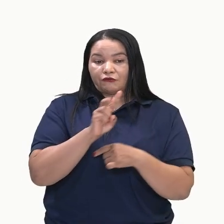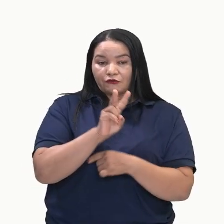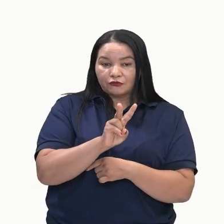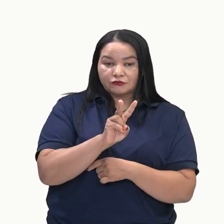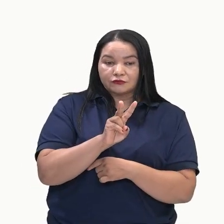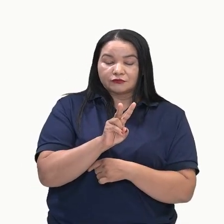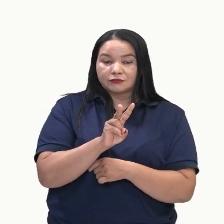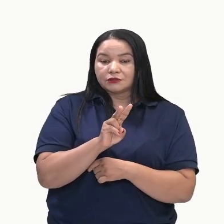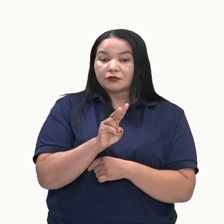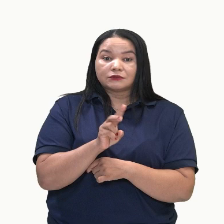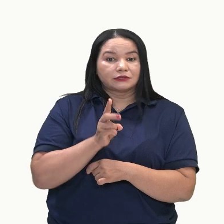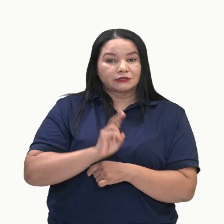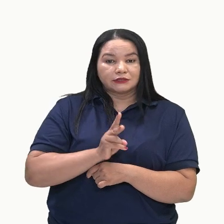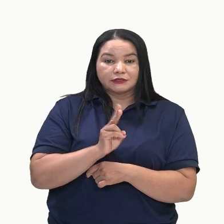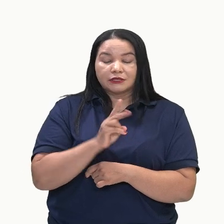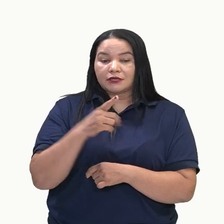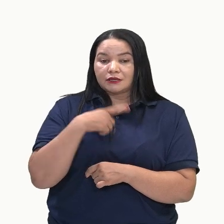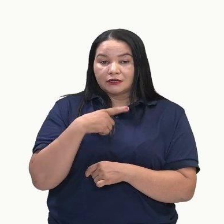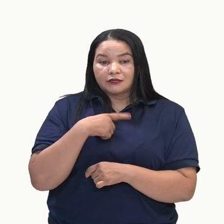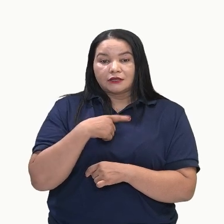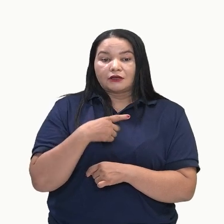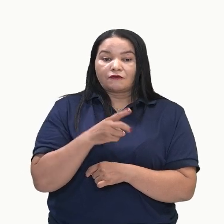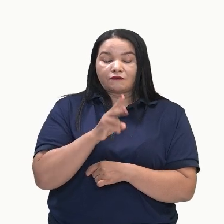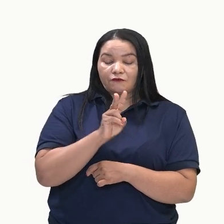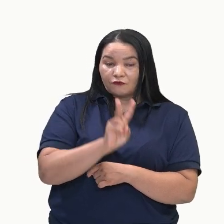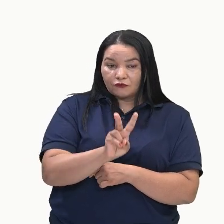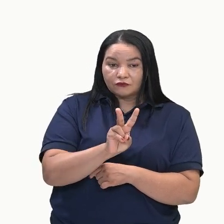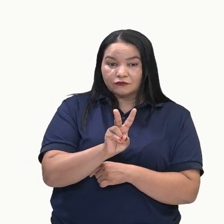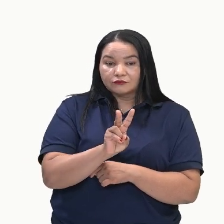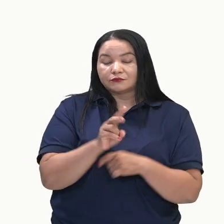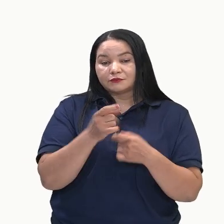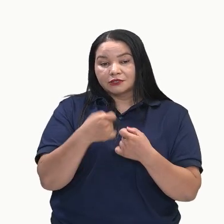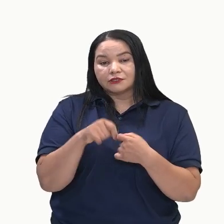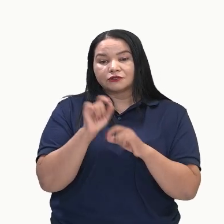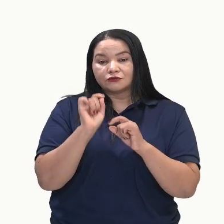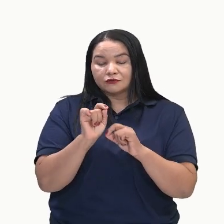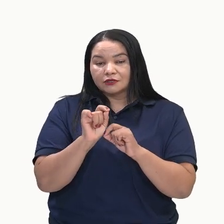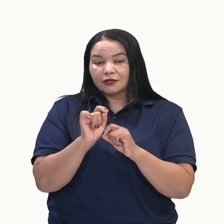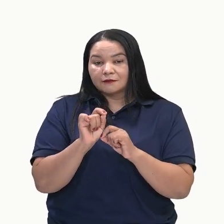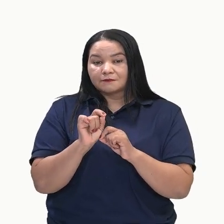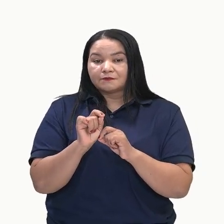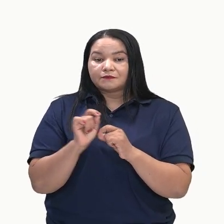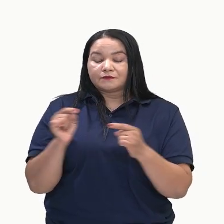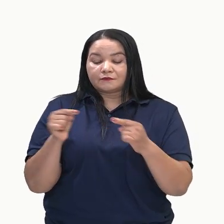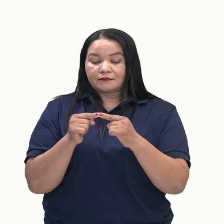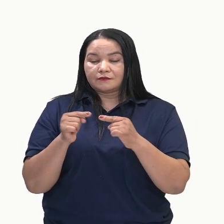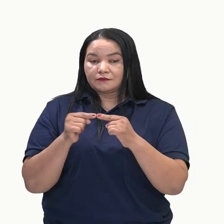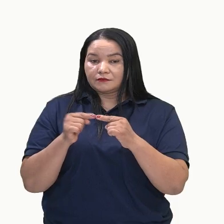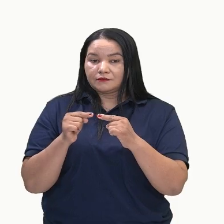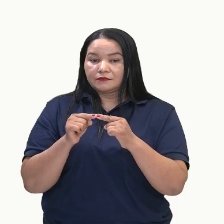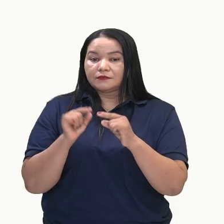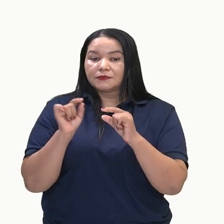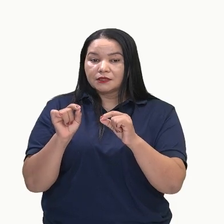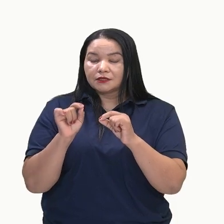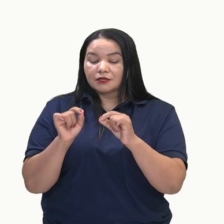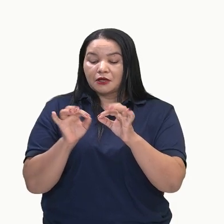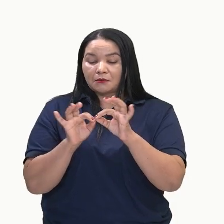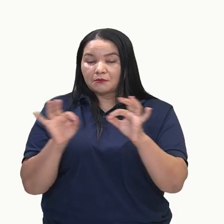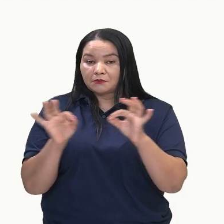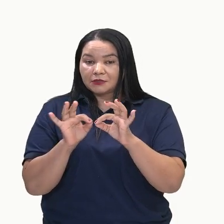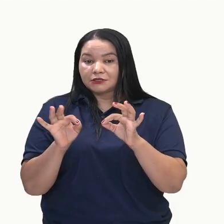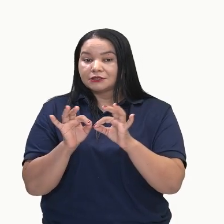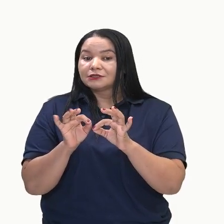todas as vezes que você estiver trabalhando com volume, as unidades de medidas ali que você estiver trabalhando, elas sempre